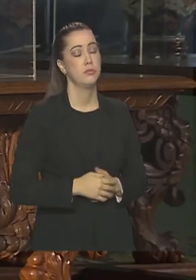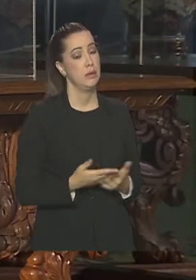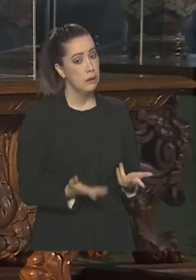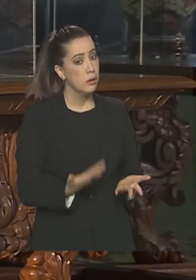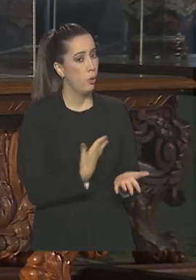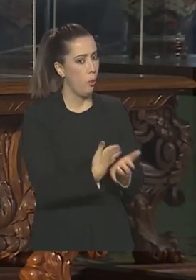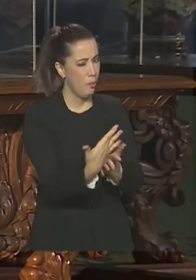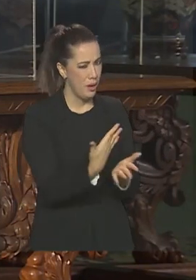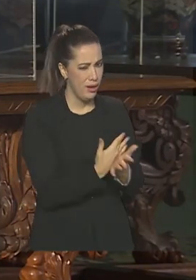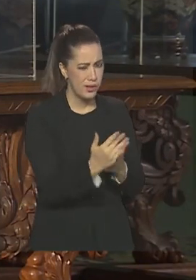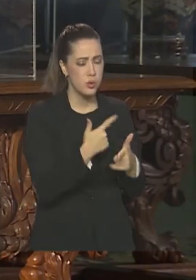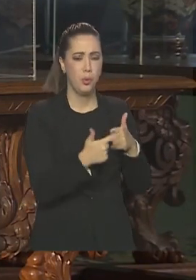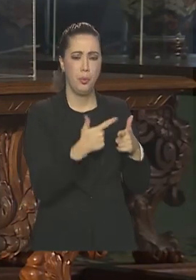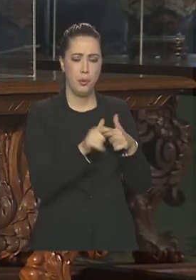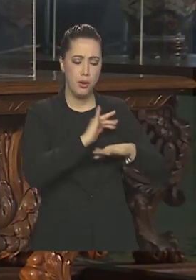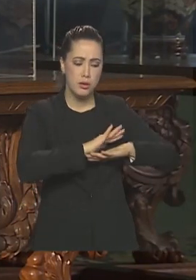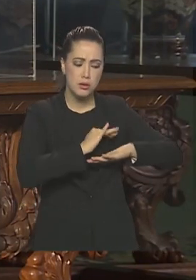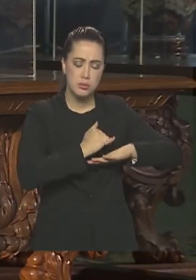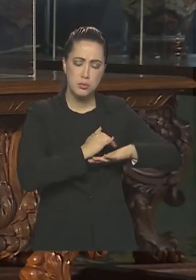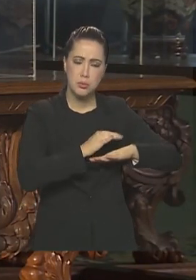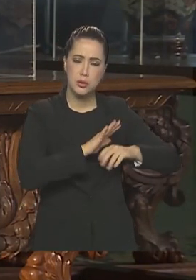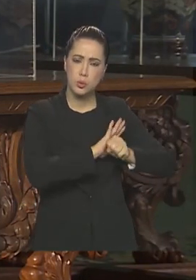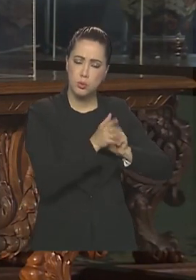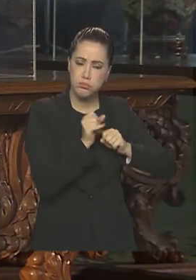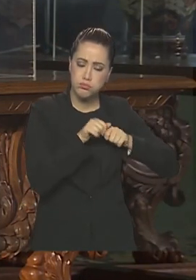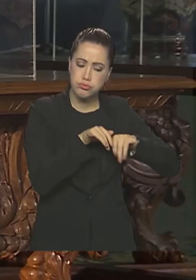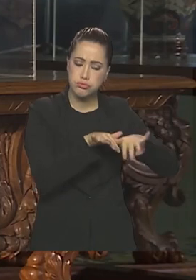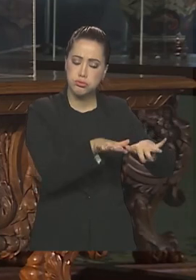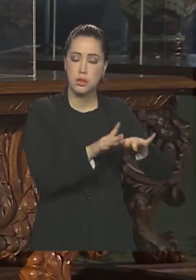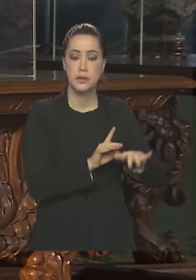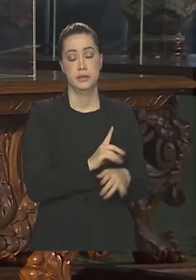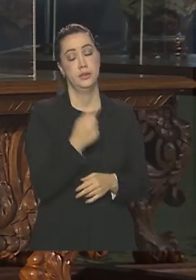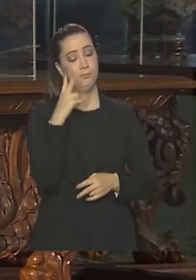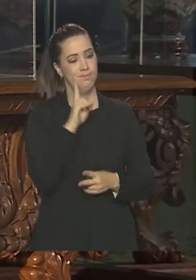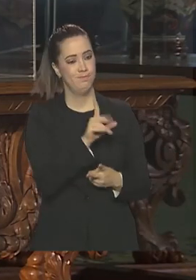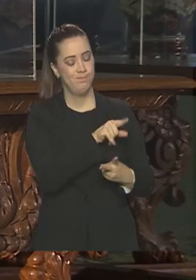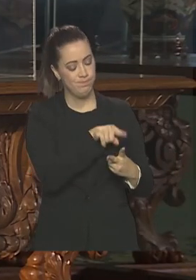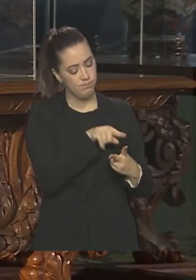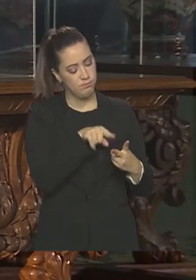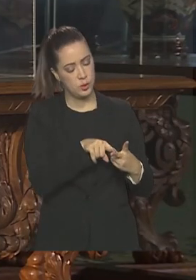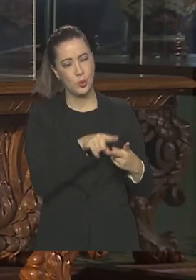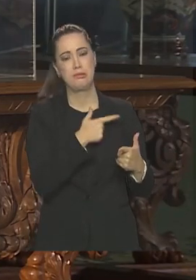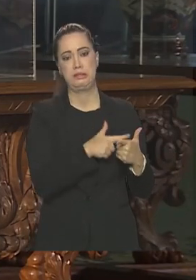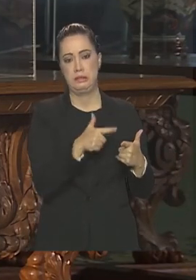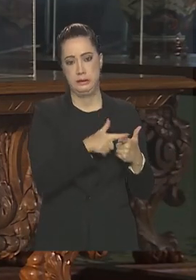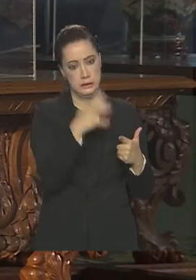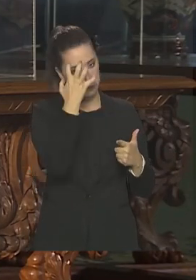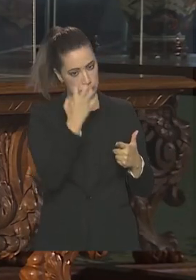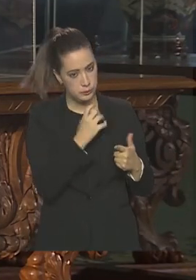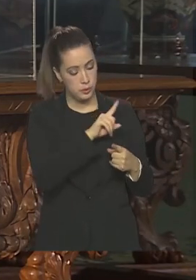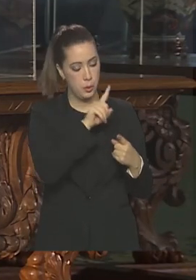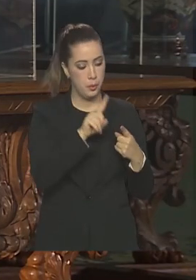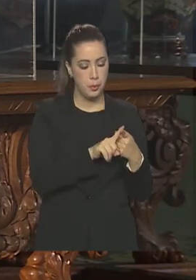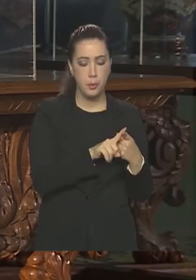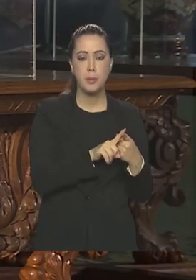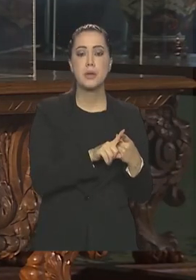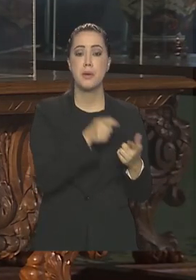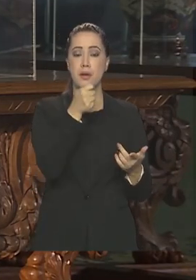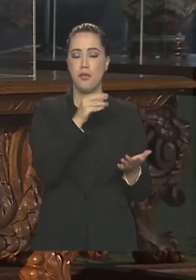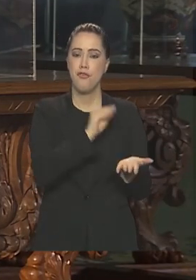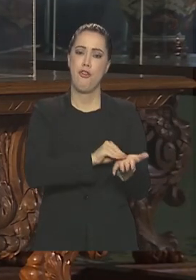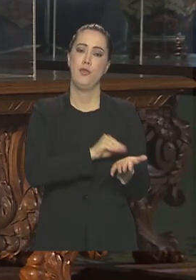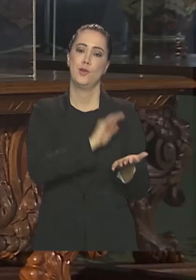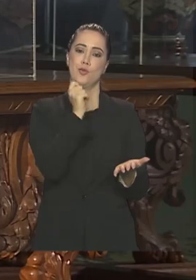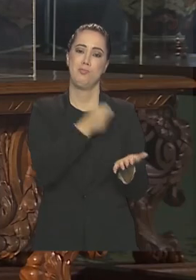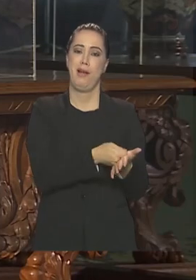observado no setor elétrico dois impactos muito severos, como você bem colocou. Primeiro foi o aumento da inadimplência, causado por diversos